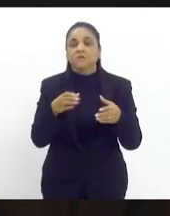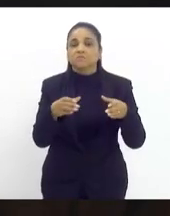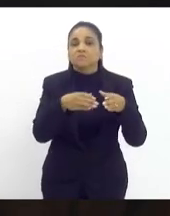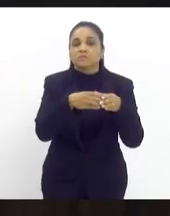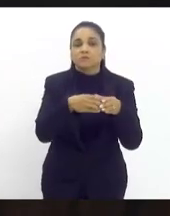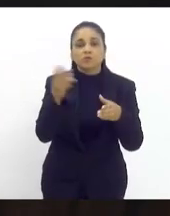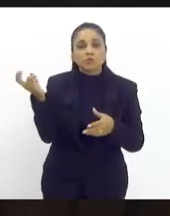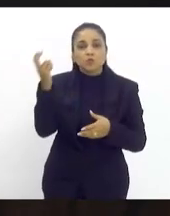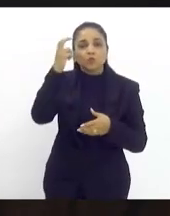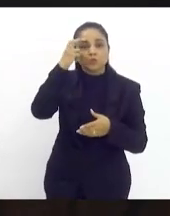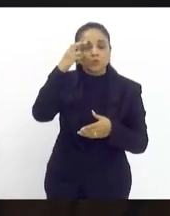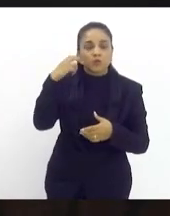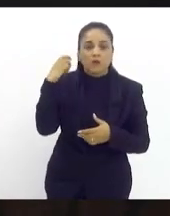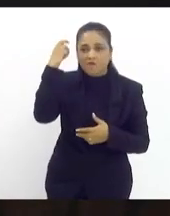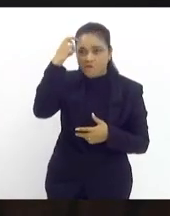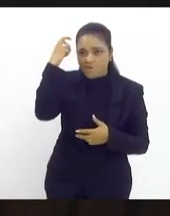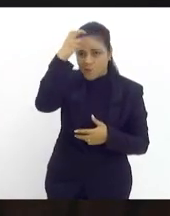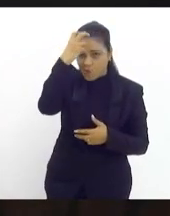Lima